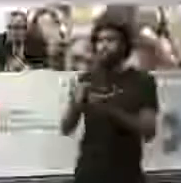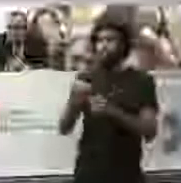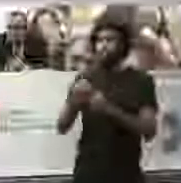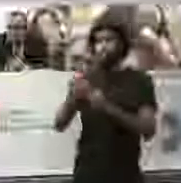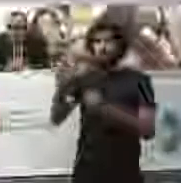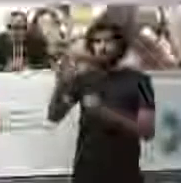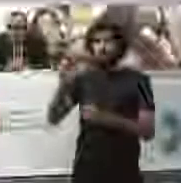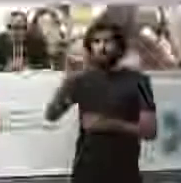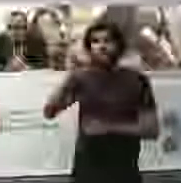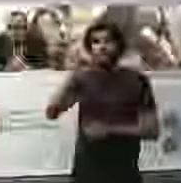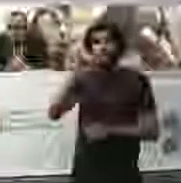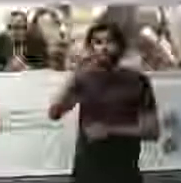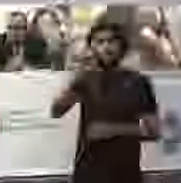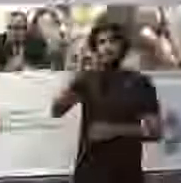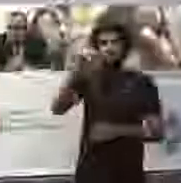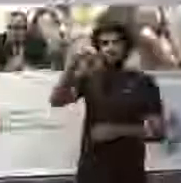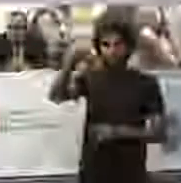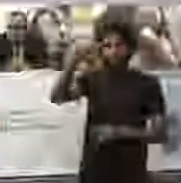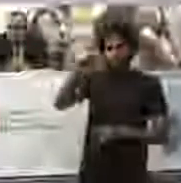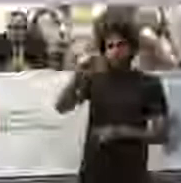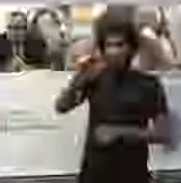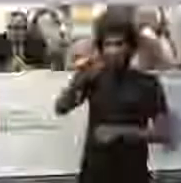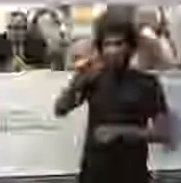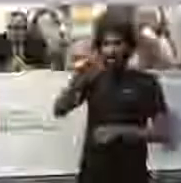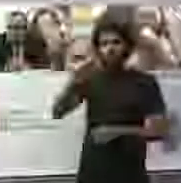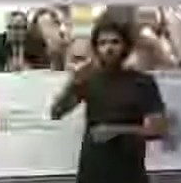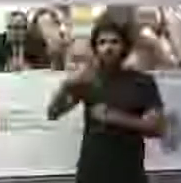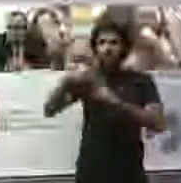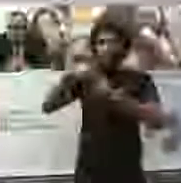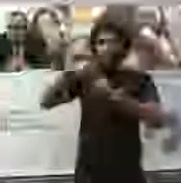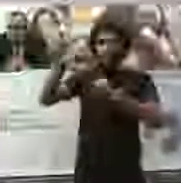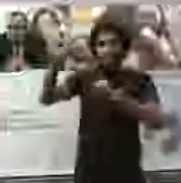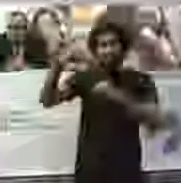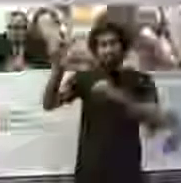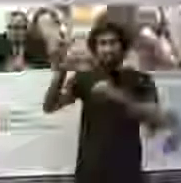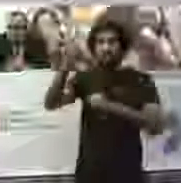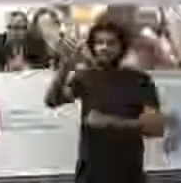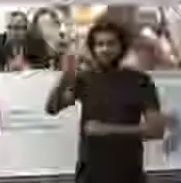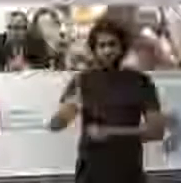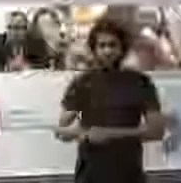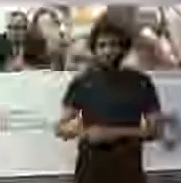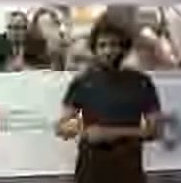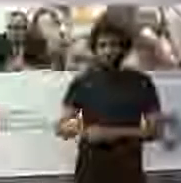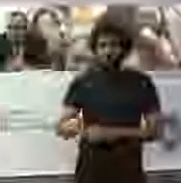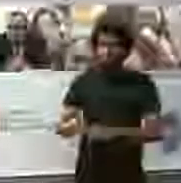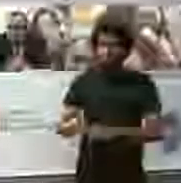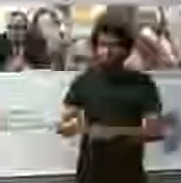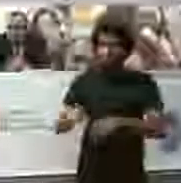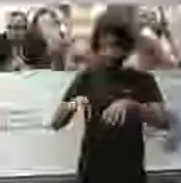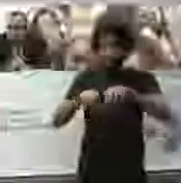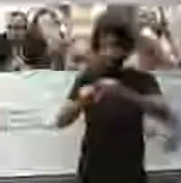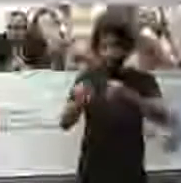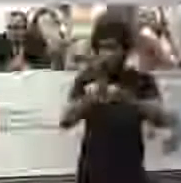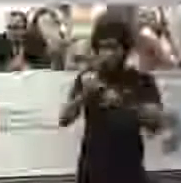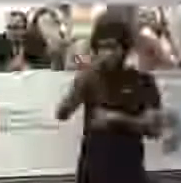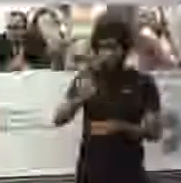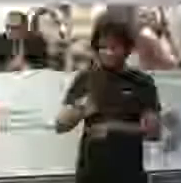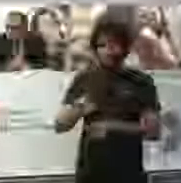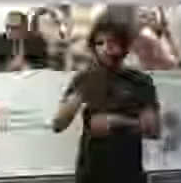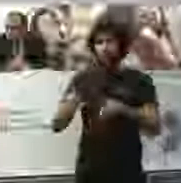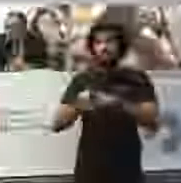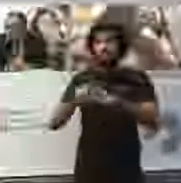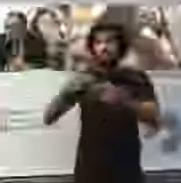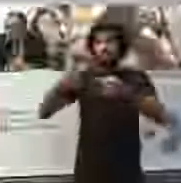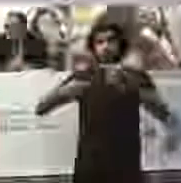graduado em direito na universidade de brasília mestra em direito constitucional e políticas públicas também